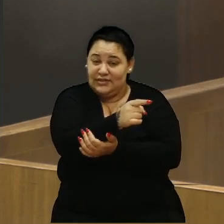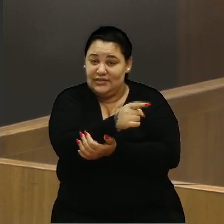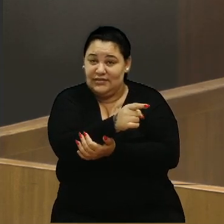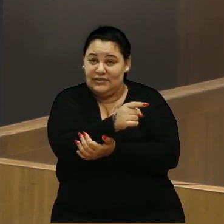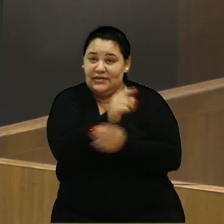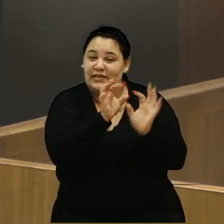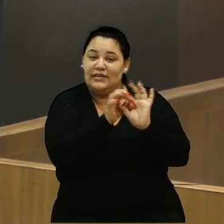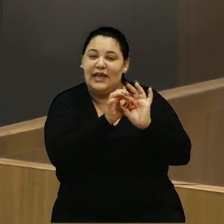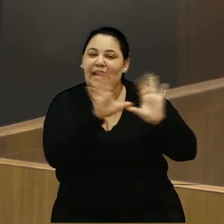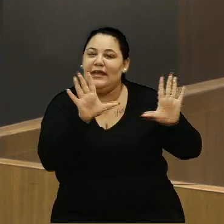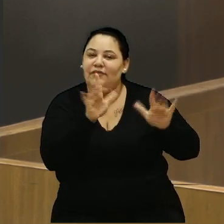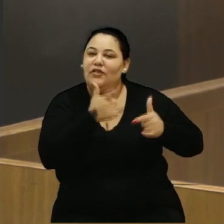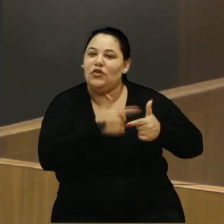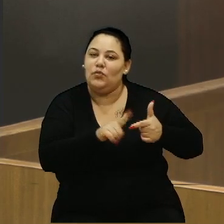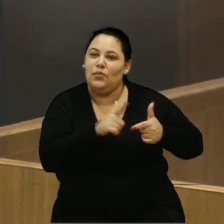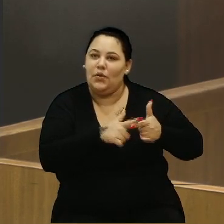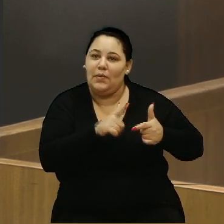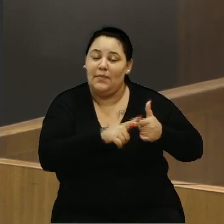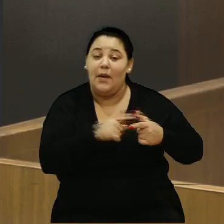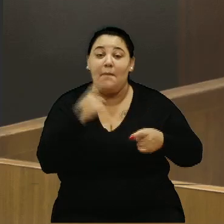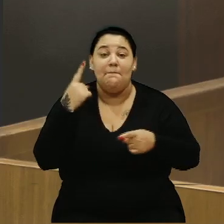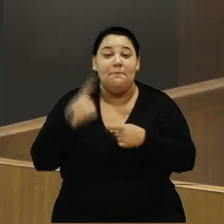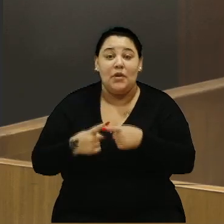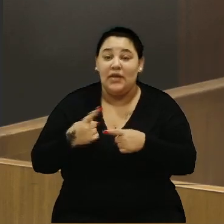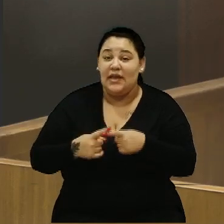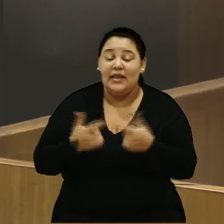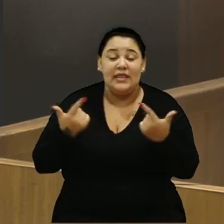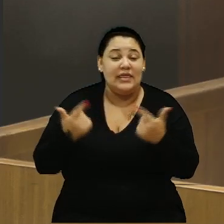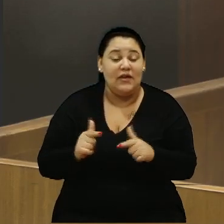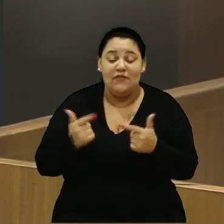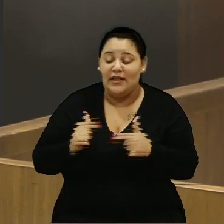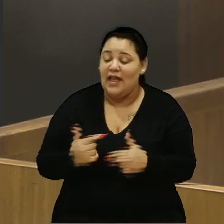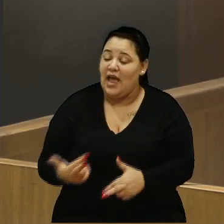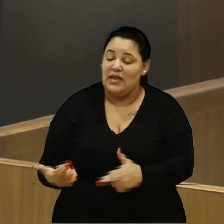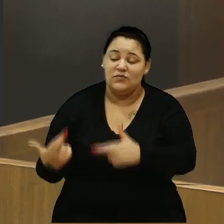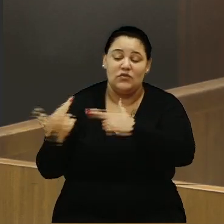livre desse problema, porque não terá a